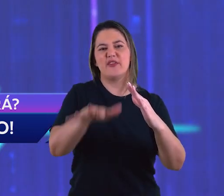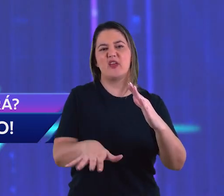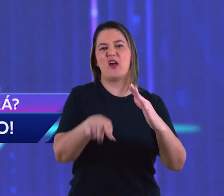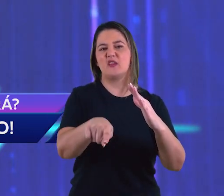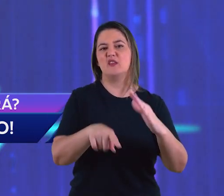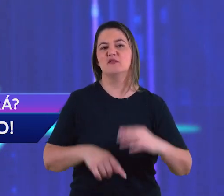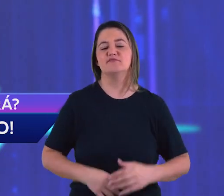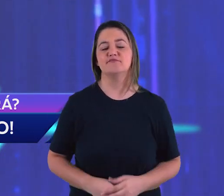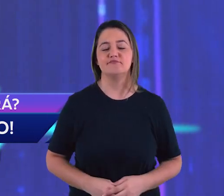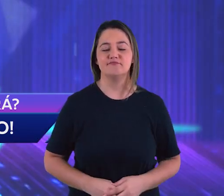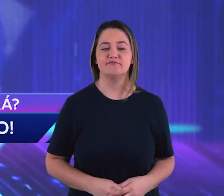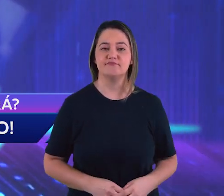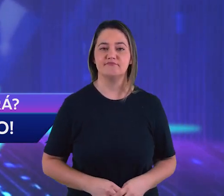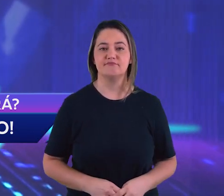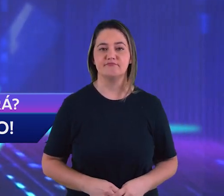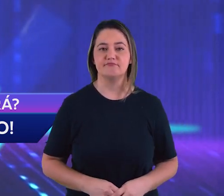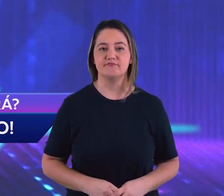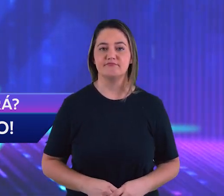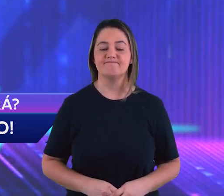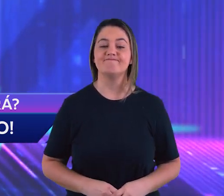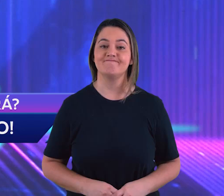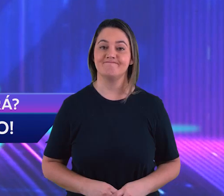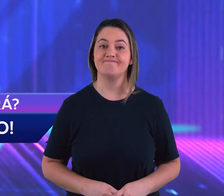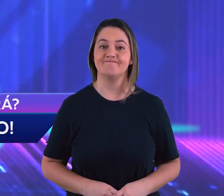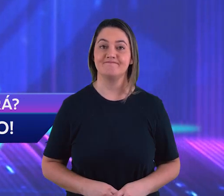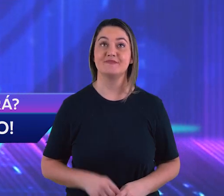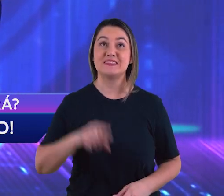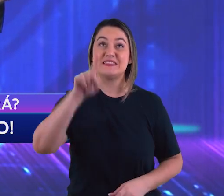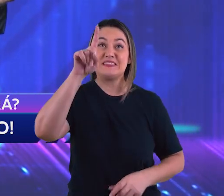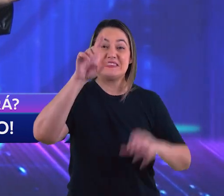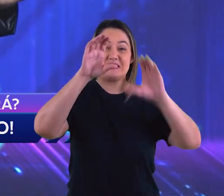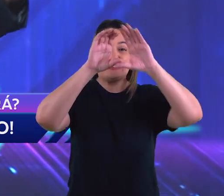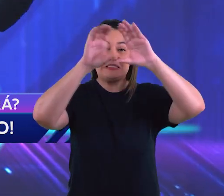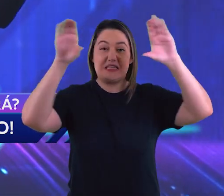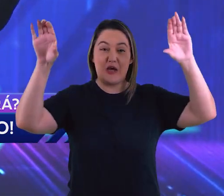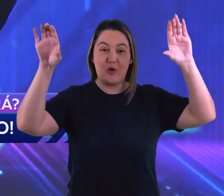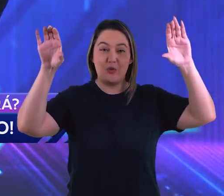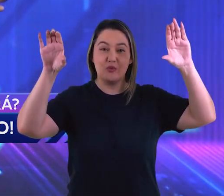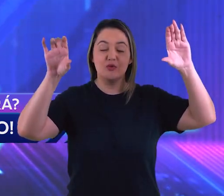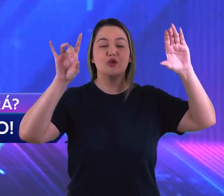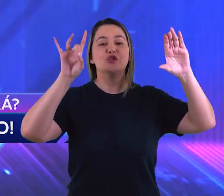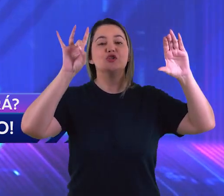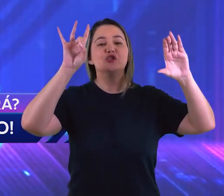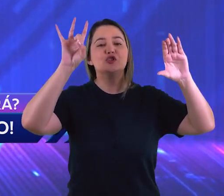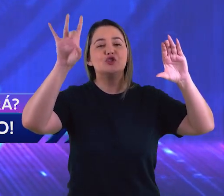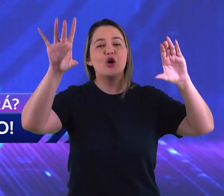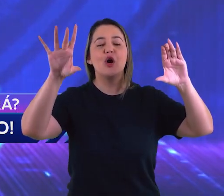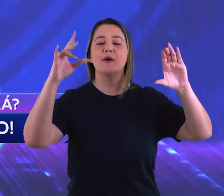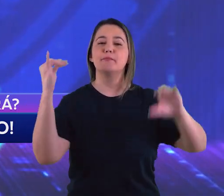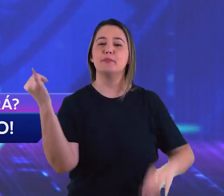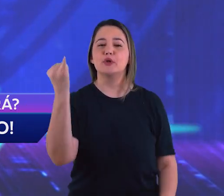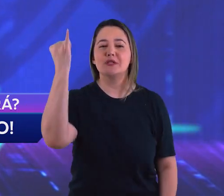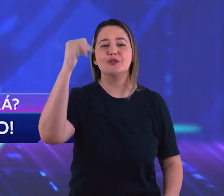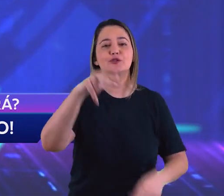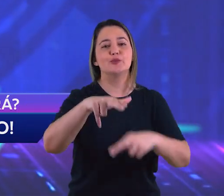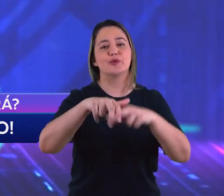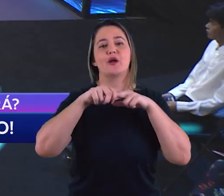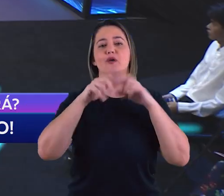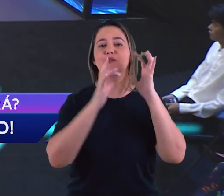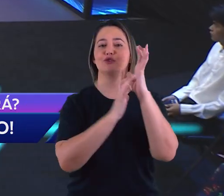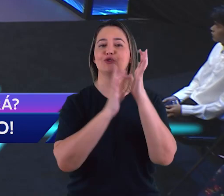da mãe. É isso mesmo. O céu só faz sentido por causa de